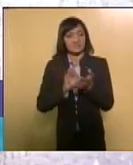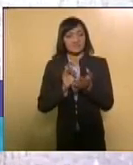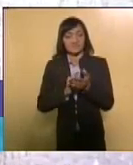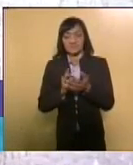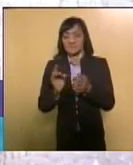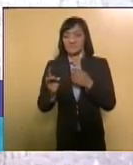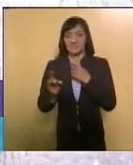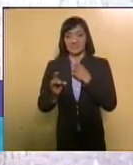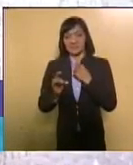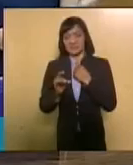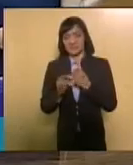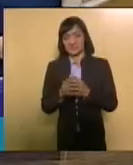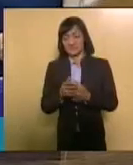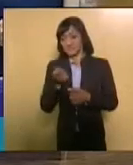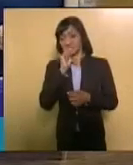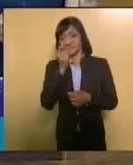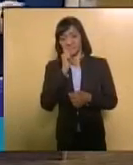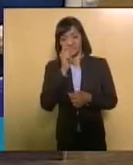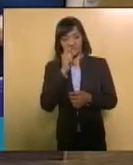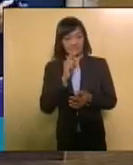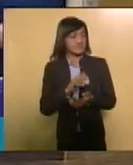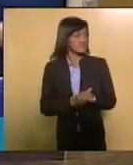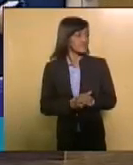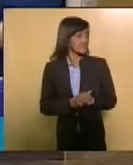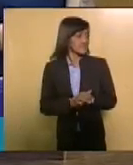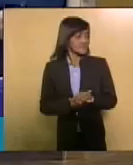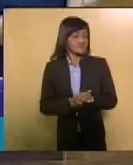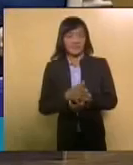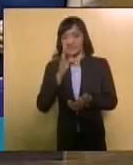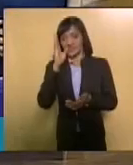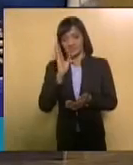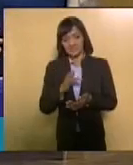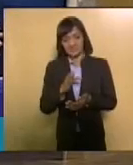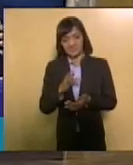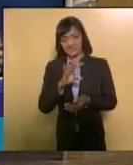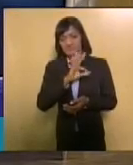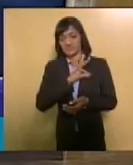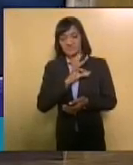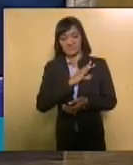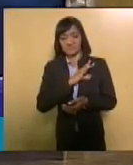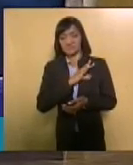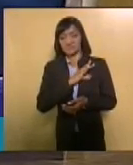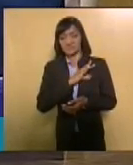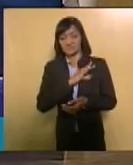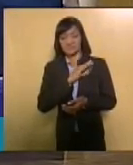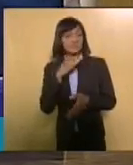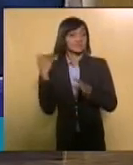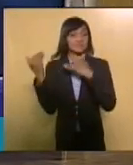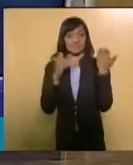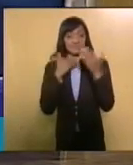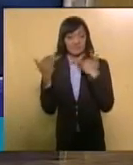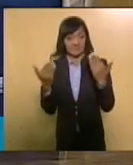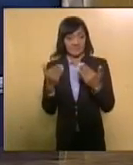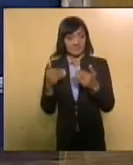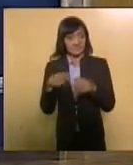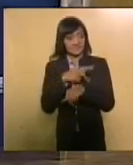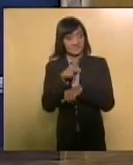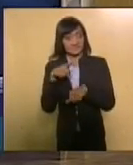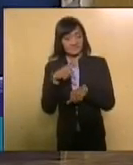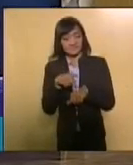fruto dessa guerra as drogas né são policiais que estão morrendo na ponta né são praças em geral